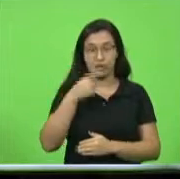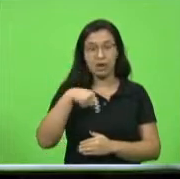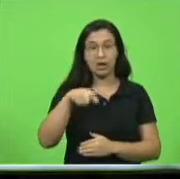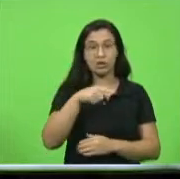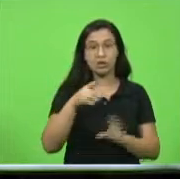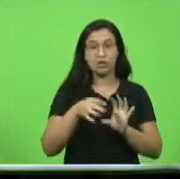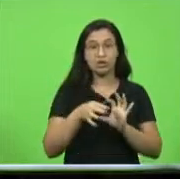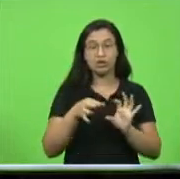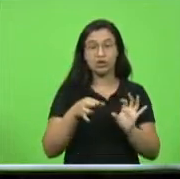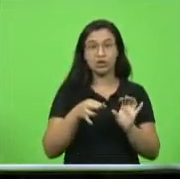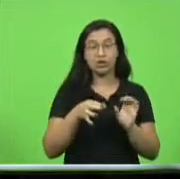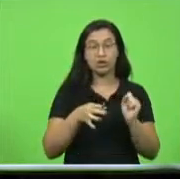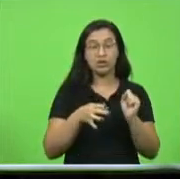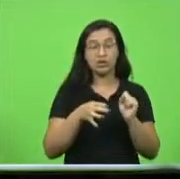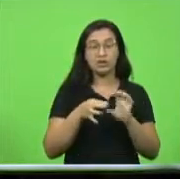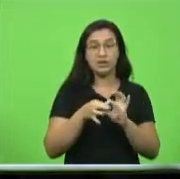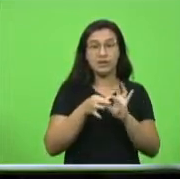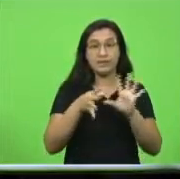de liberdade de expressão.